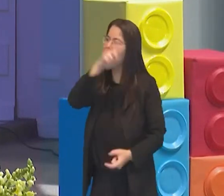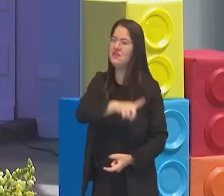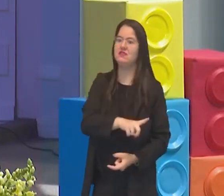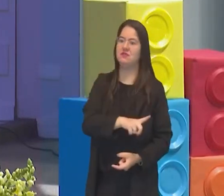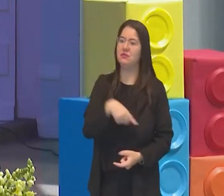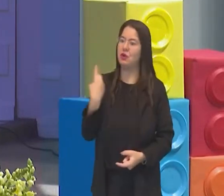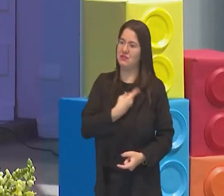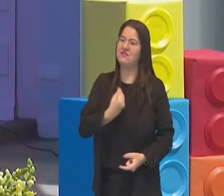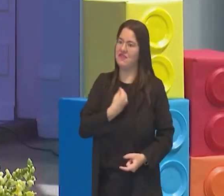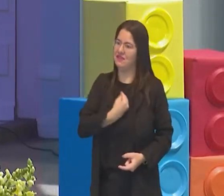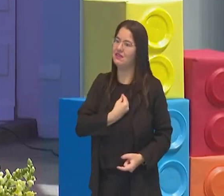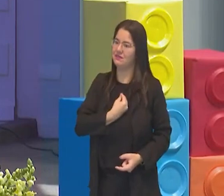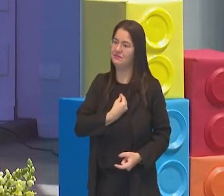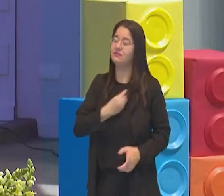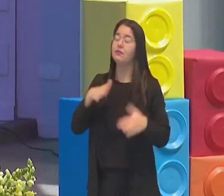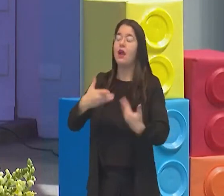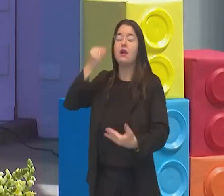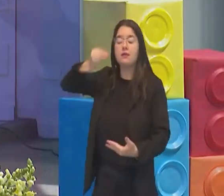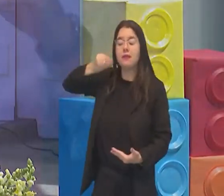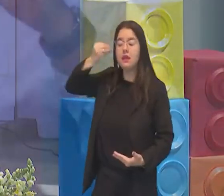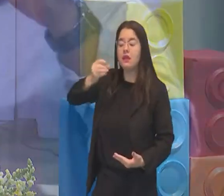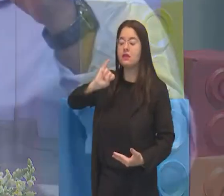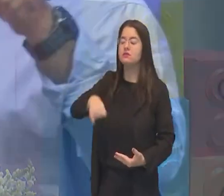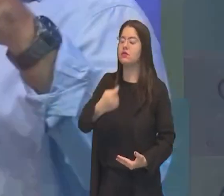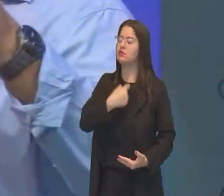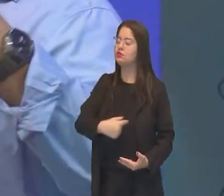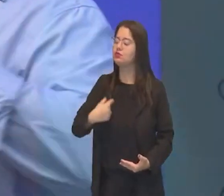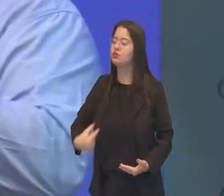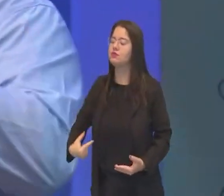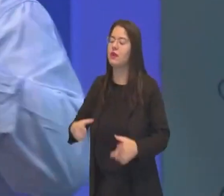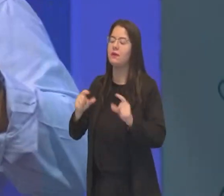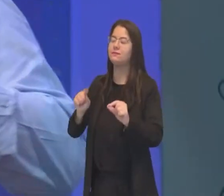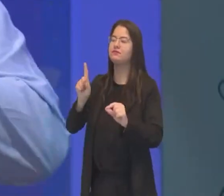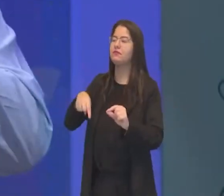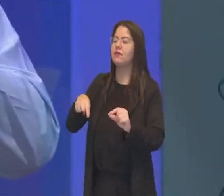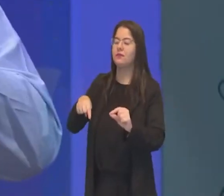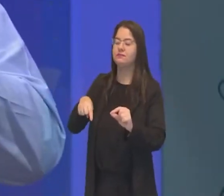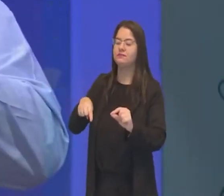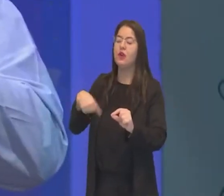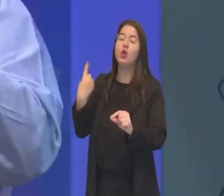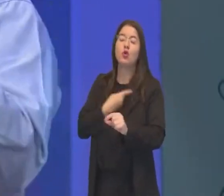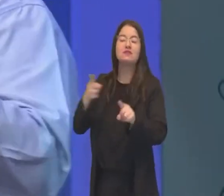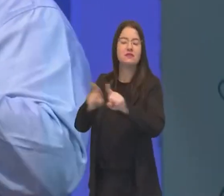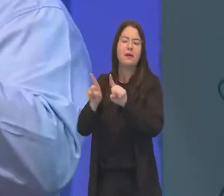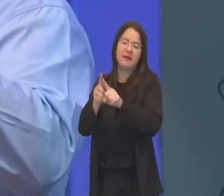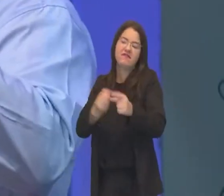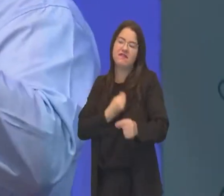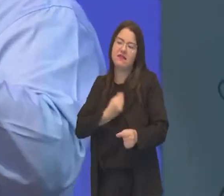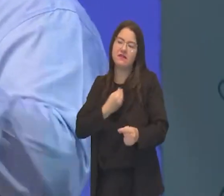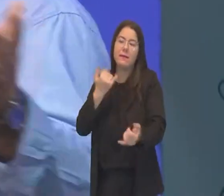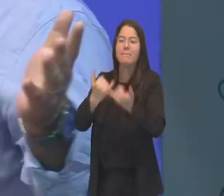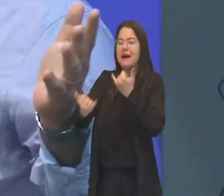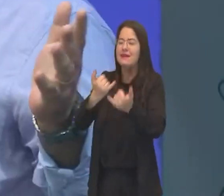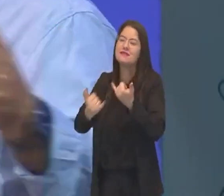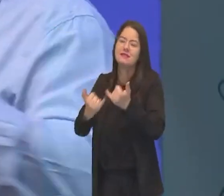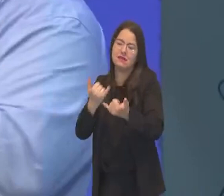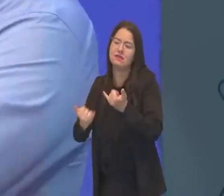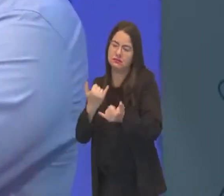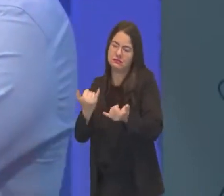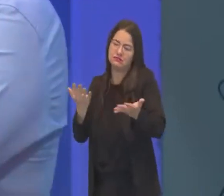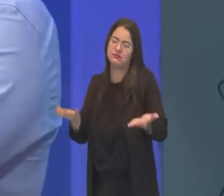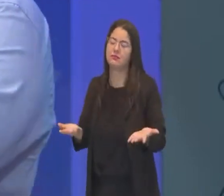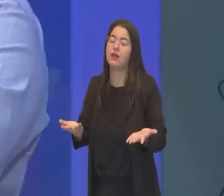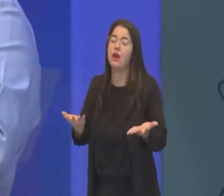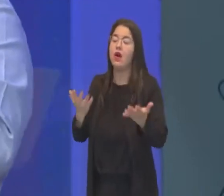também. E essa experiência de José, ela é experimentada por cada um de nós em proporções muito menores, é